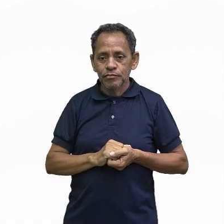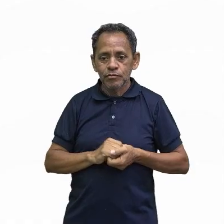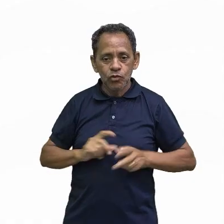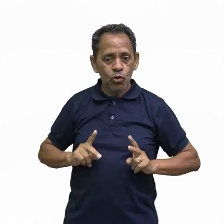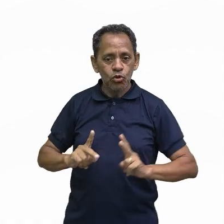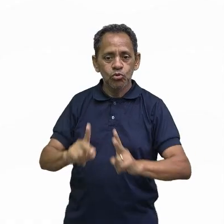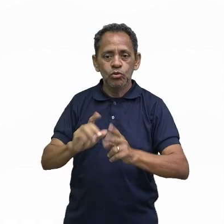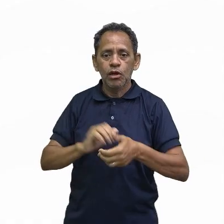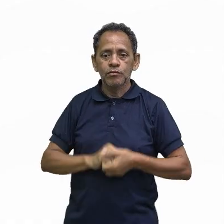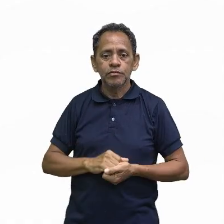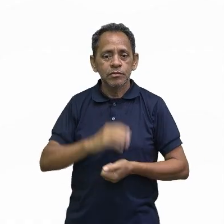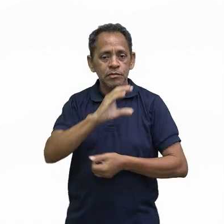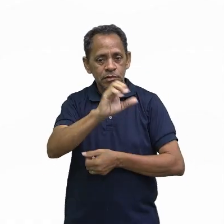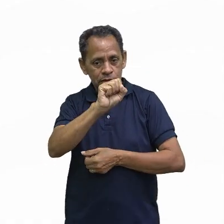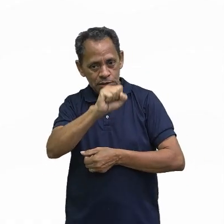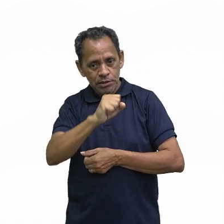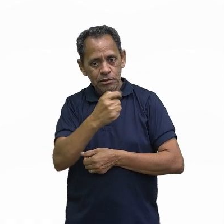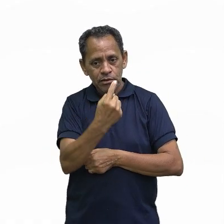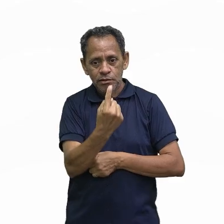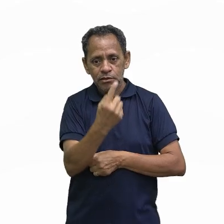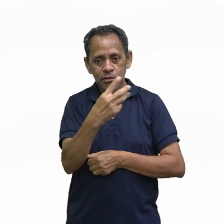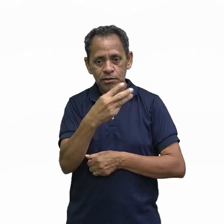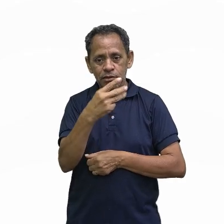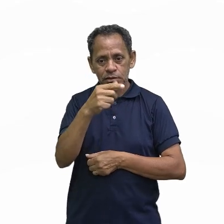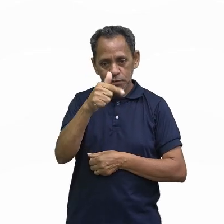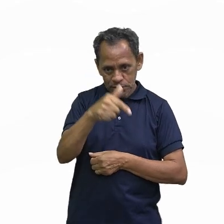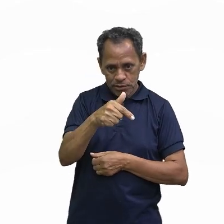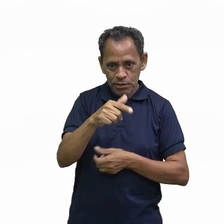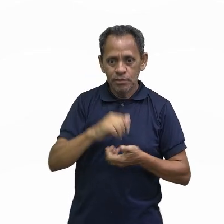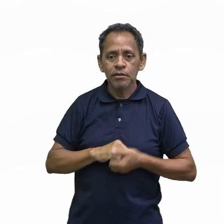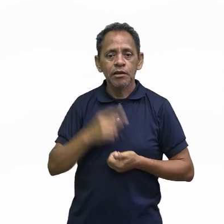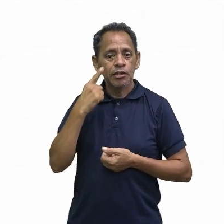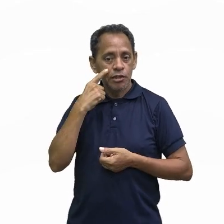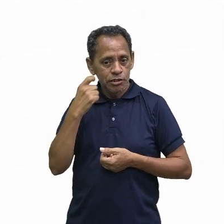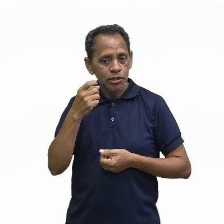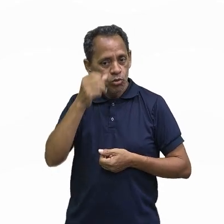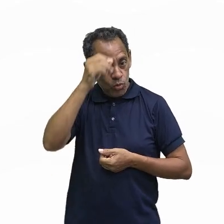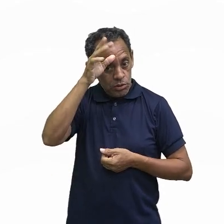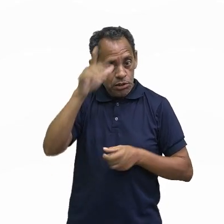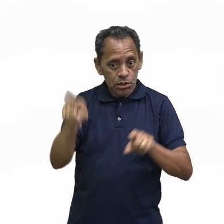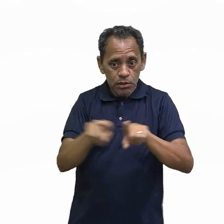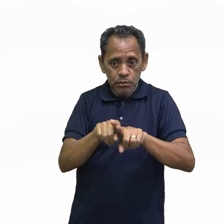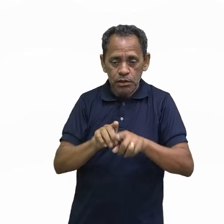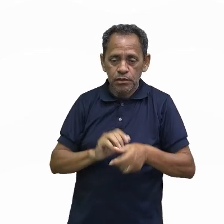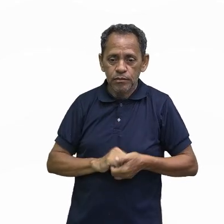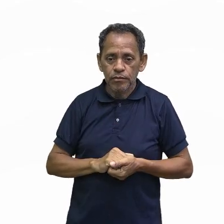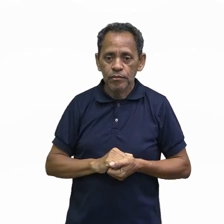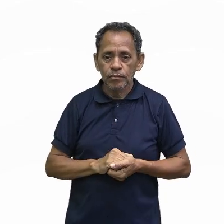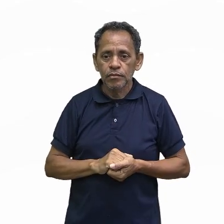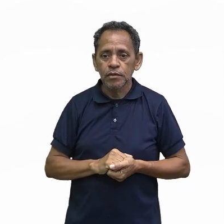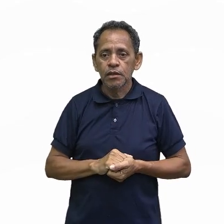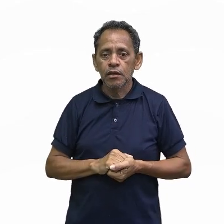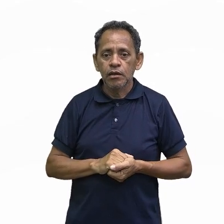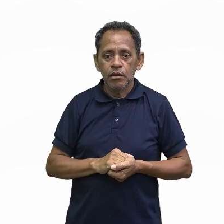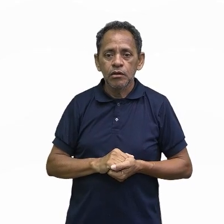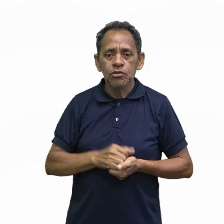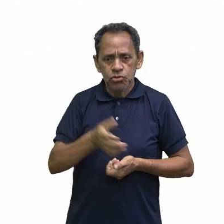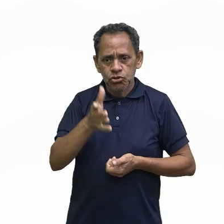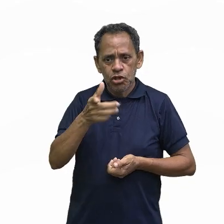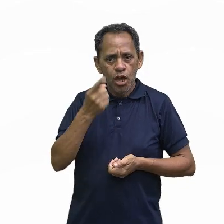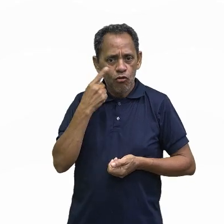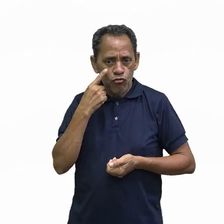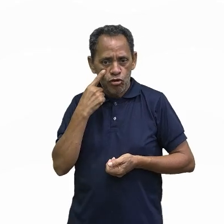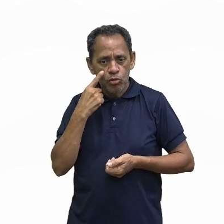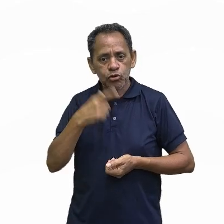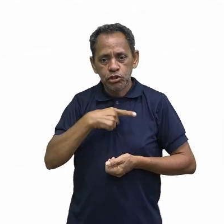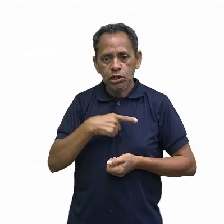aí do Césio-137, que ele é aí bem interessante a gente conhecer um pouquinho, né? Então, a gente já viu que ele tem esse tempo de